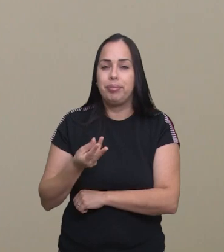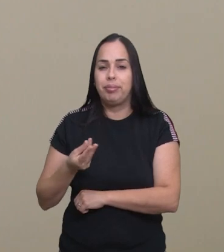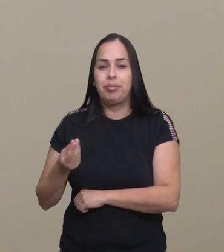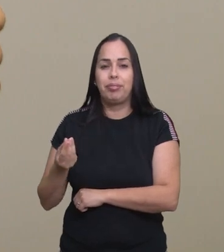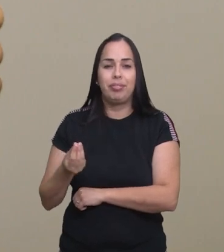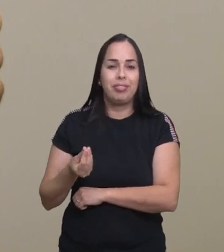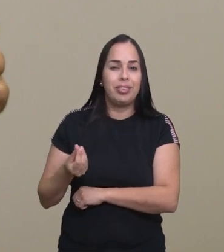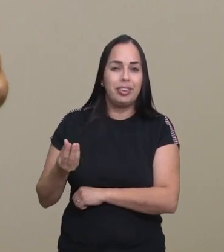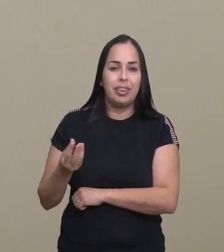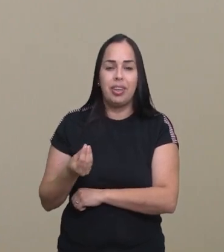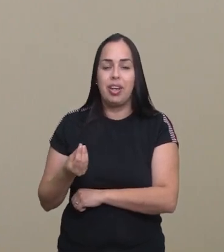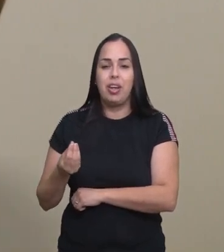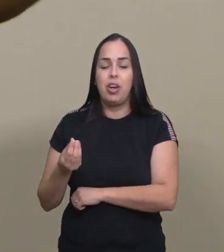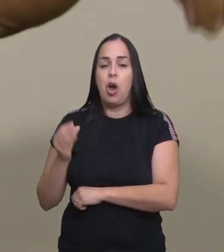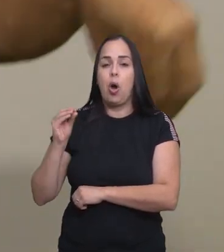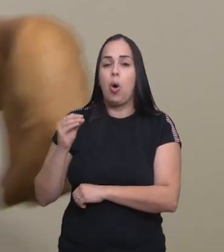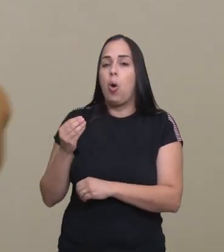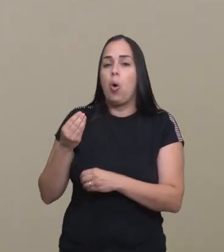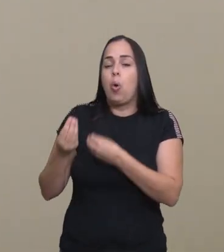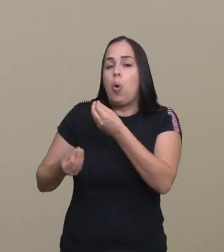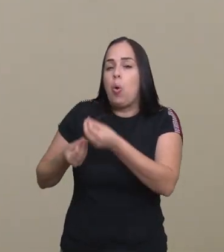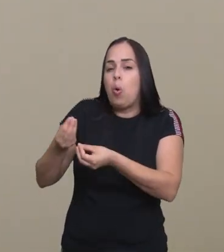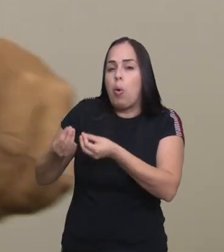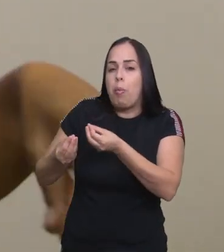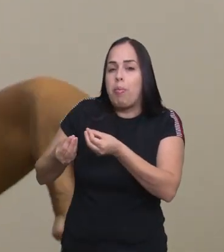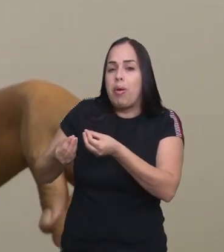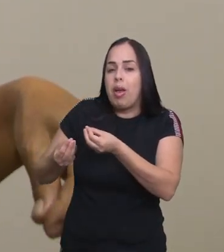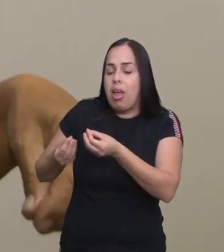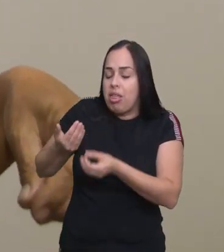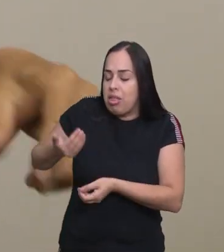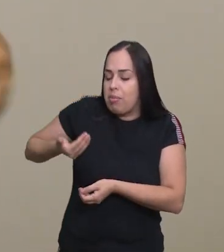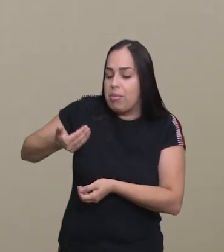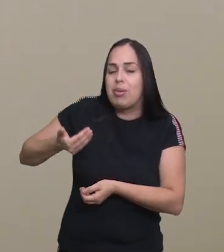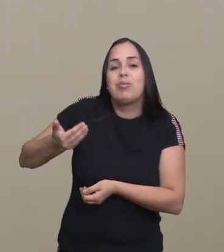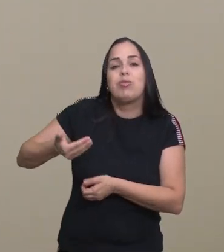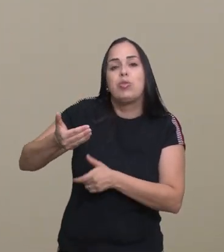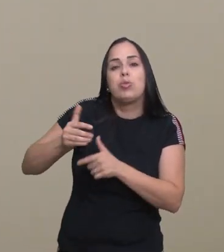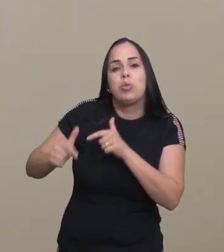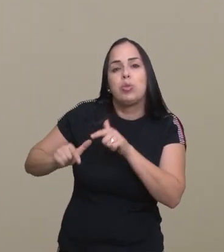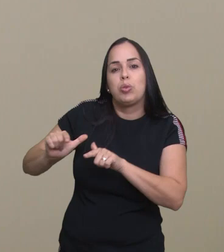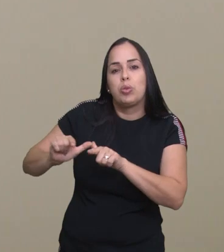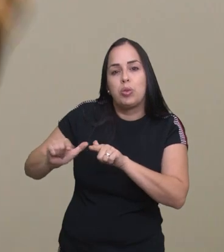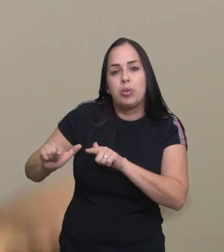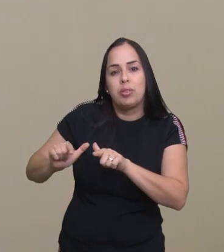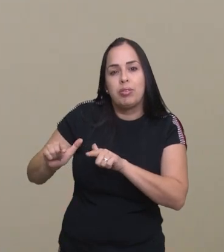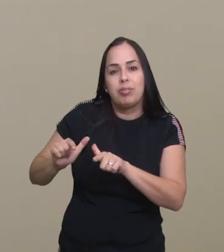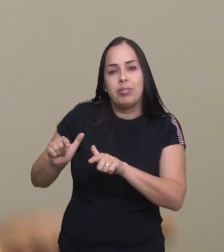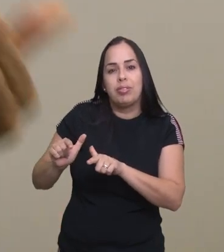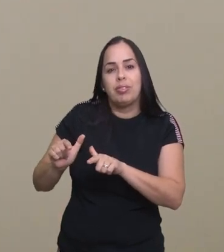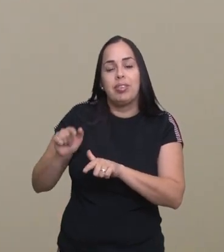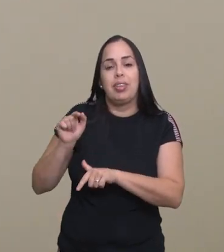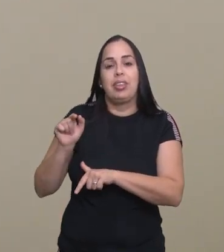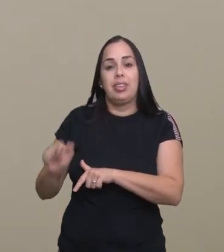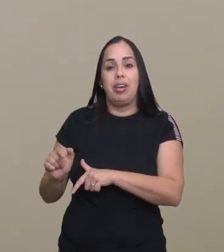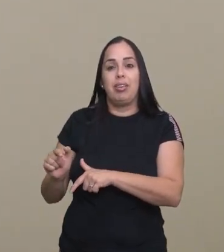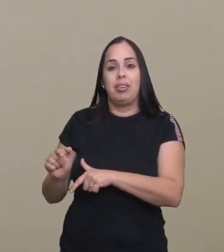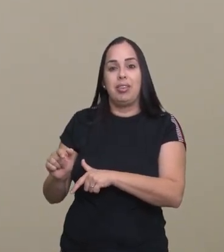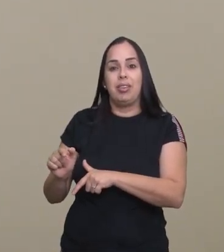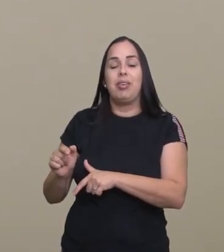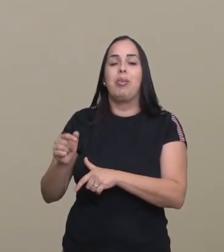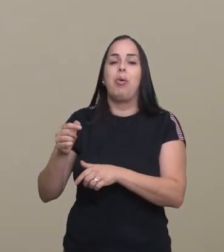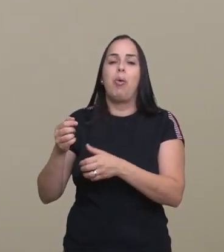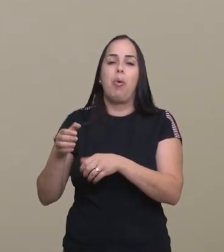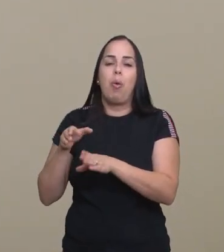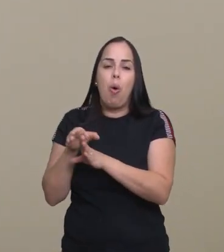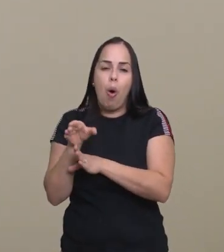Como se processa esse trabalho deles. Então, através da própria informação do